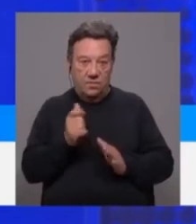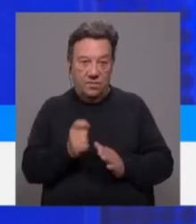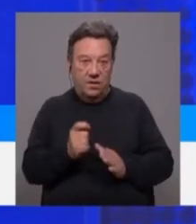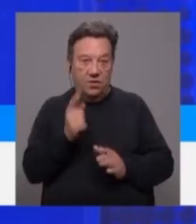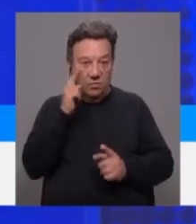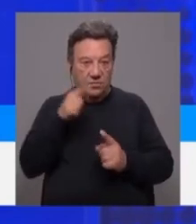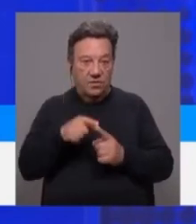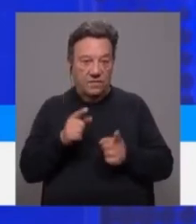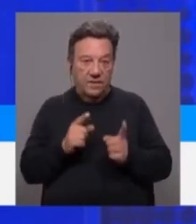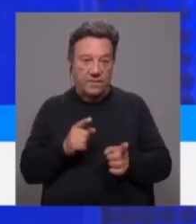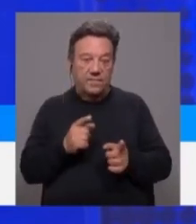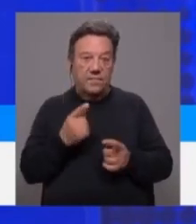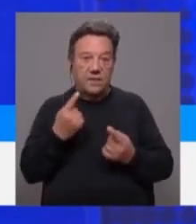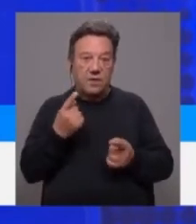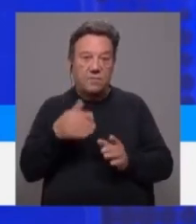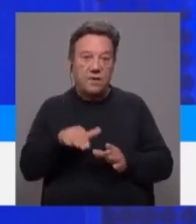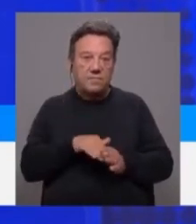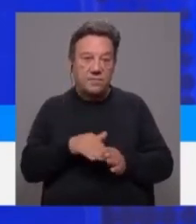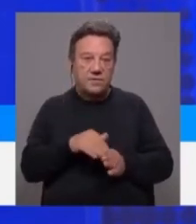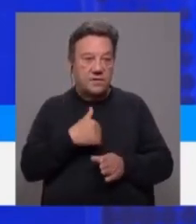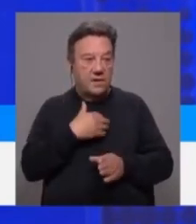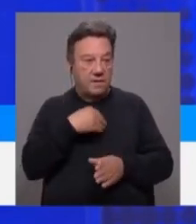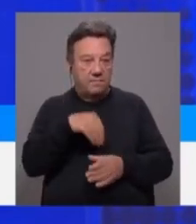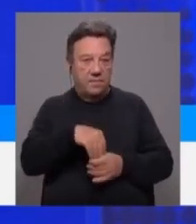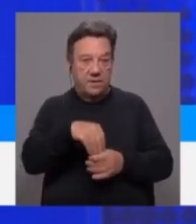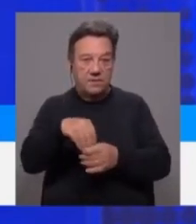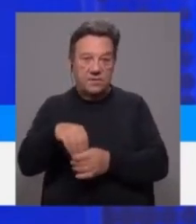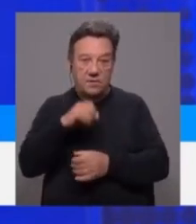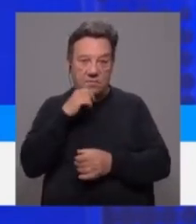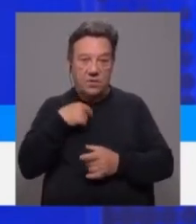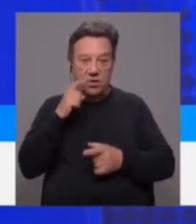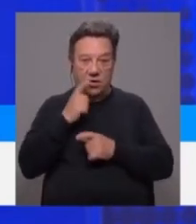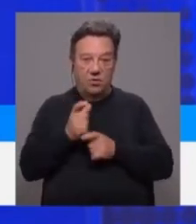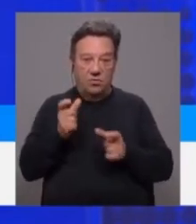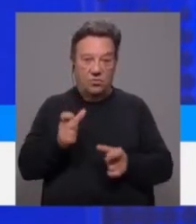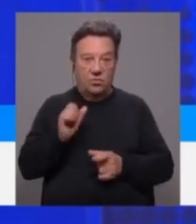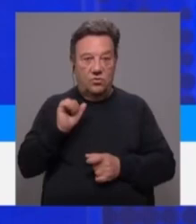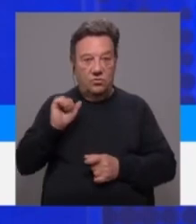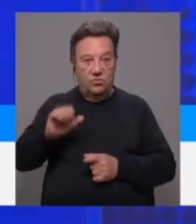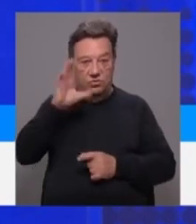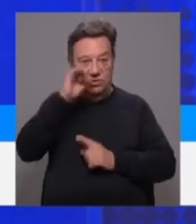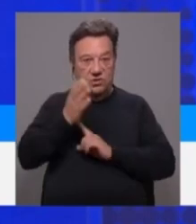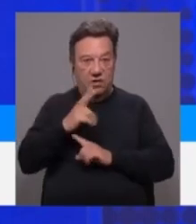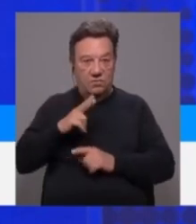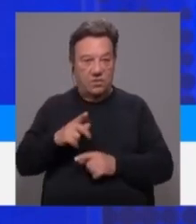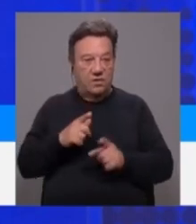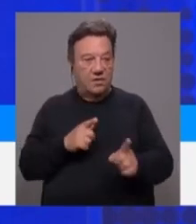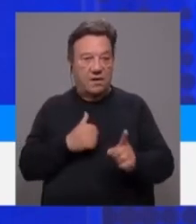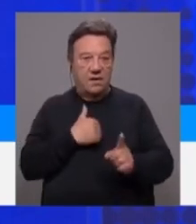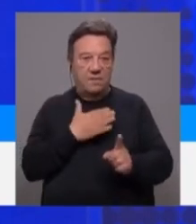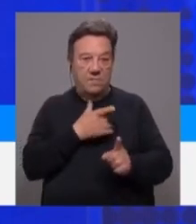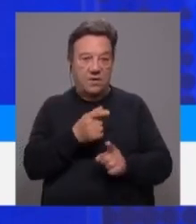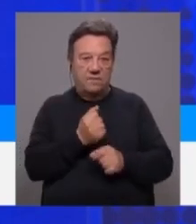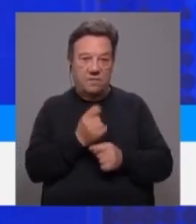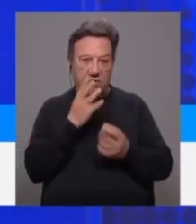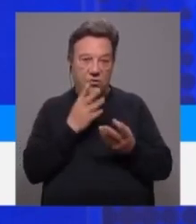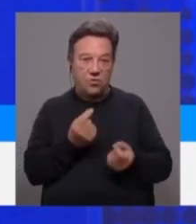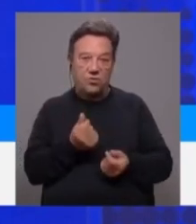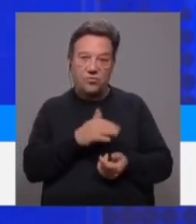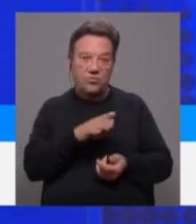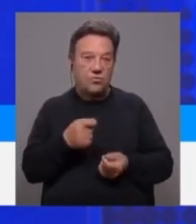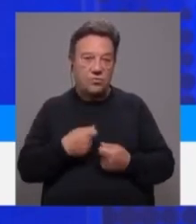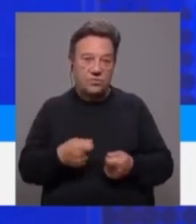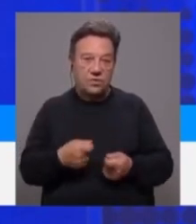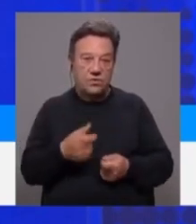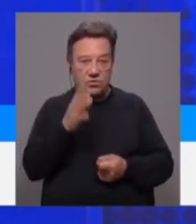e como objetivo é ter uma participação nas empresas que permitam o controle do estado português dessas empresas quando eu bem sei